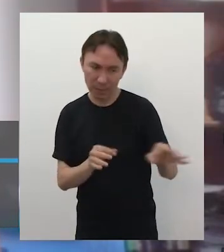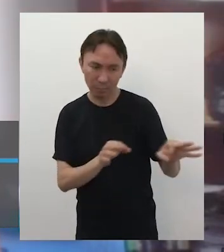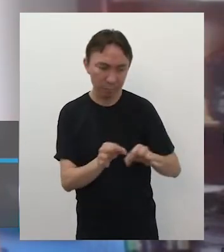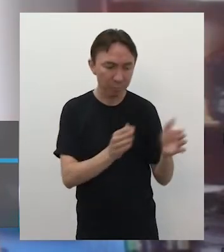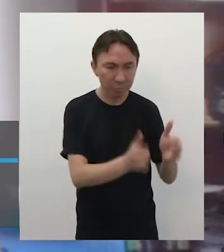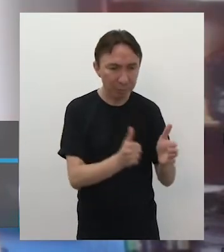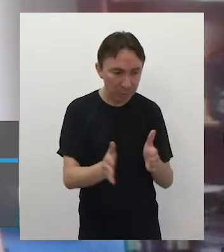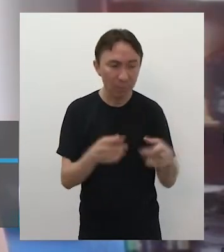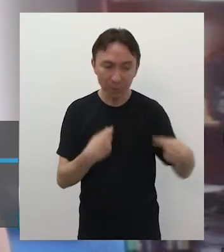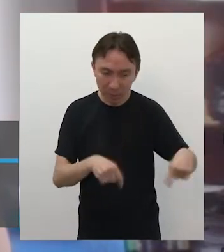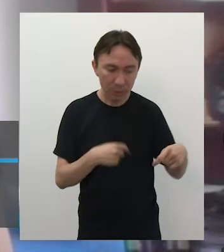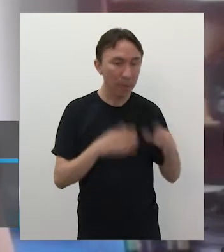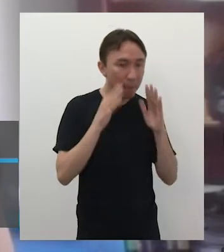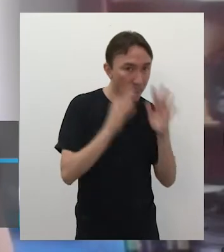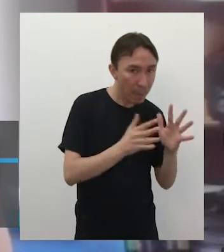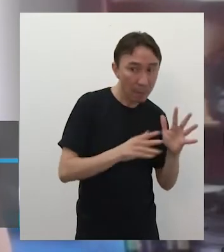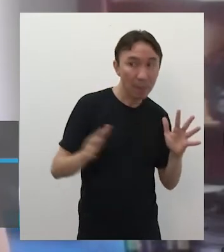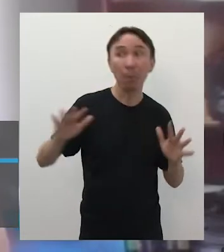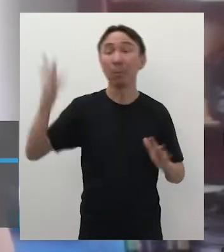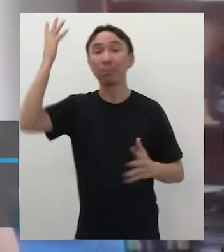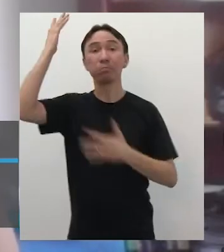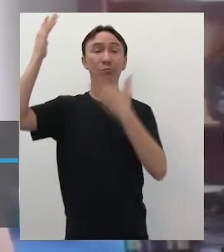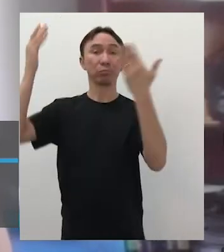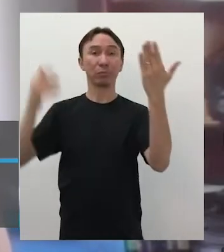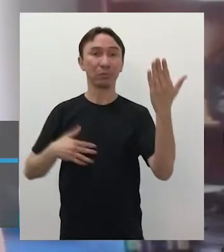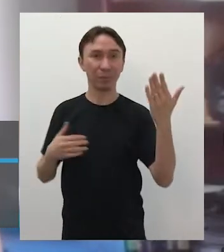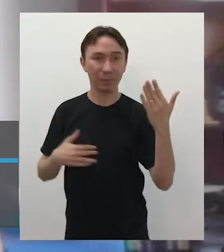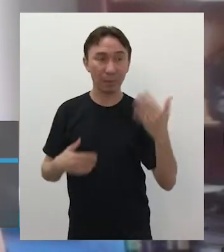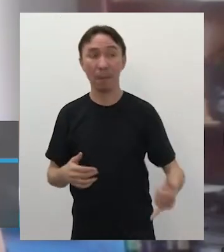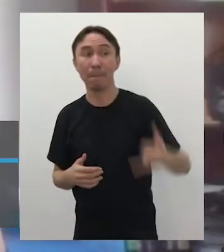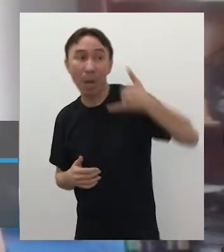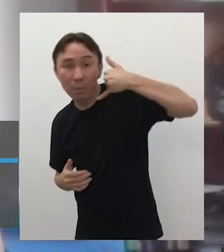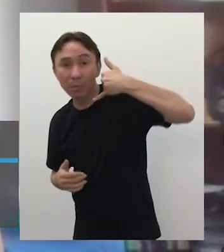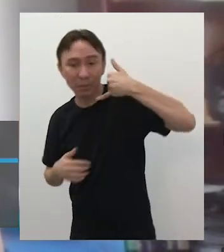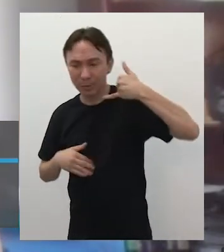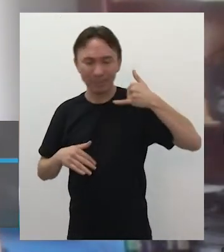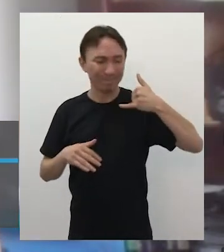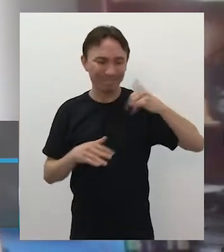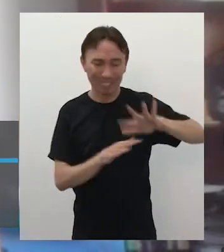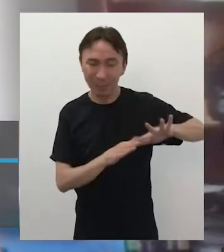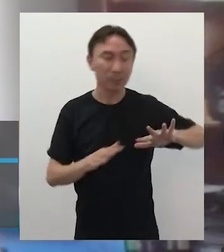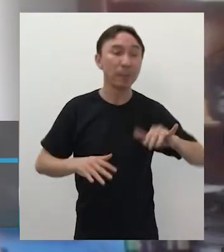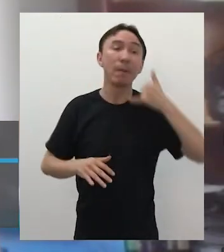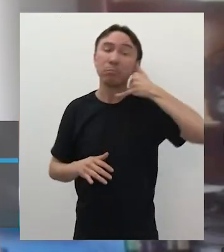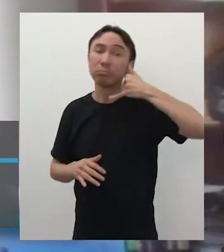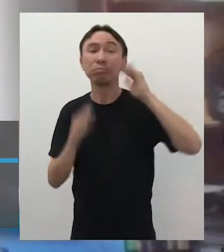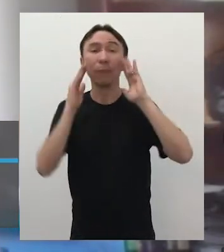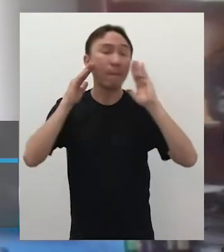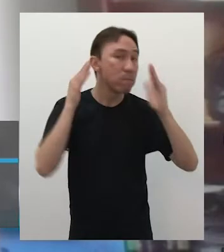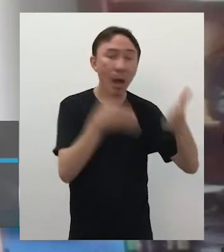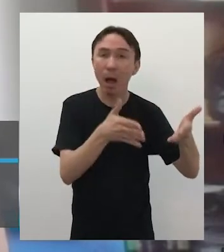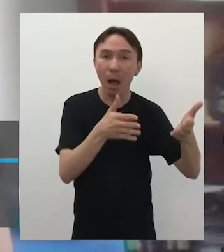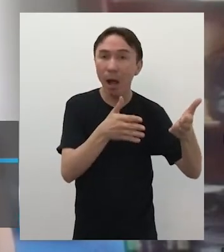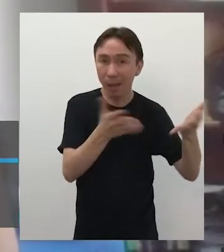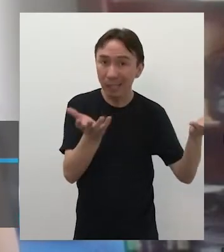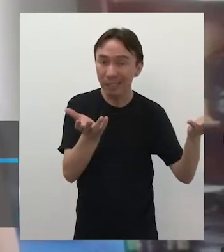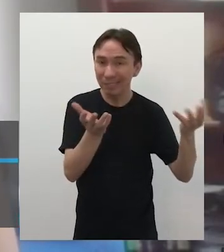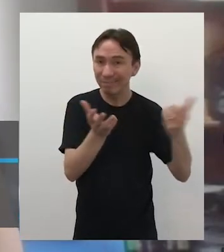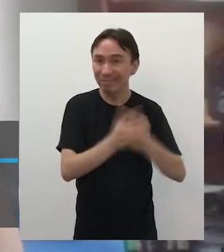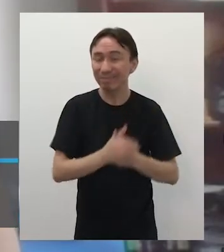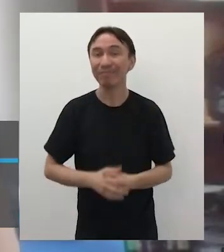para eu conseguir planejar o que eu vou fazer com esse desafio, o que eu vou fazer com esse problema que surgiu aqui na minha frente. Não é